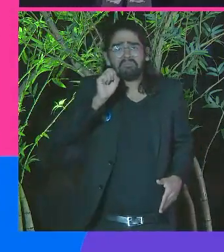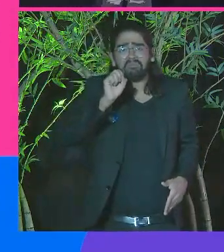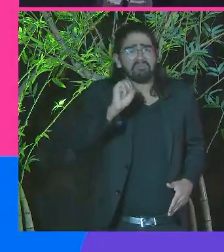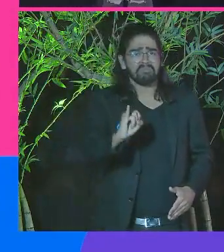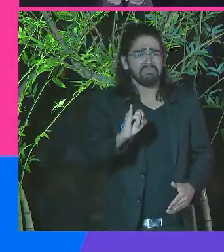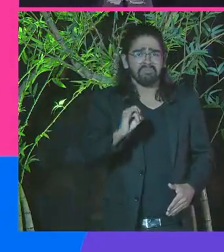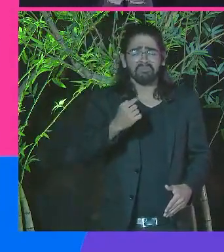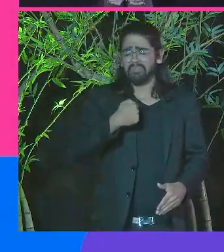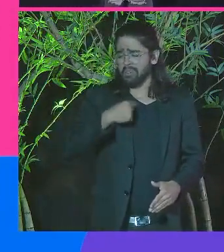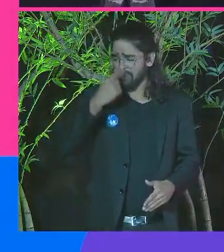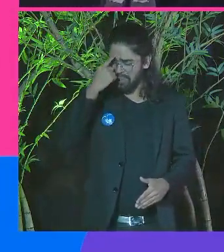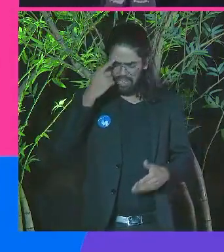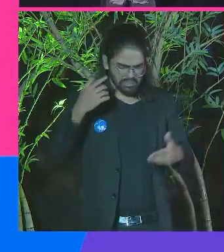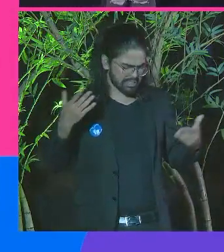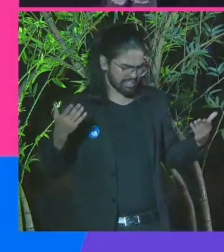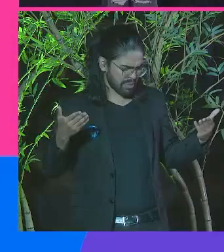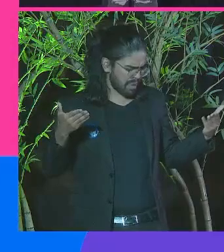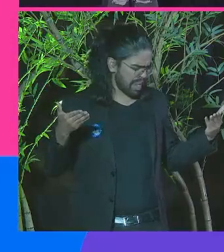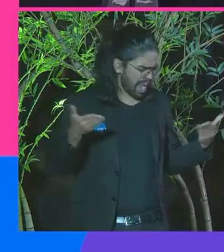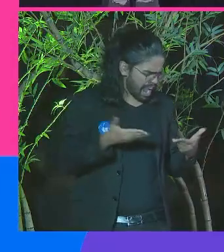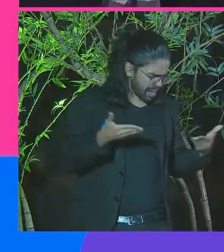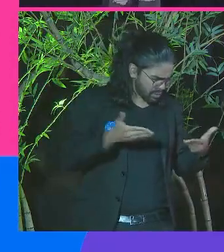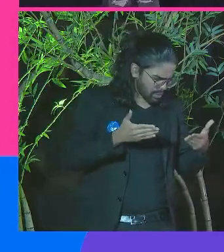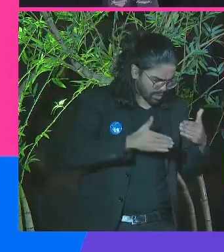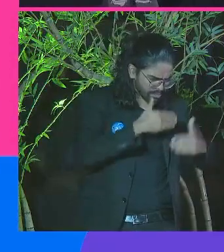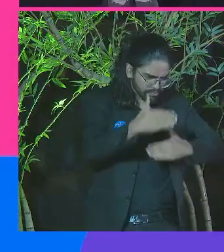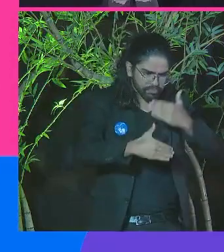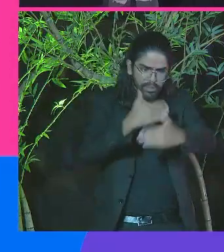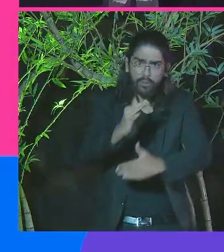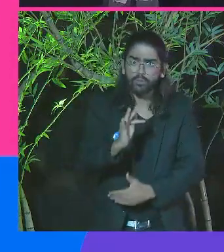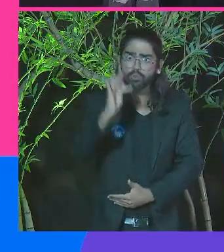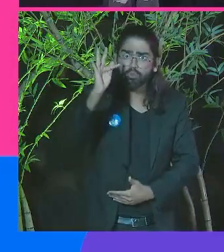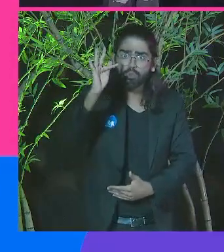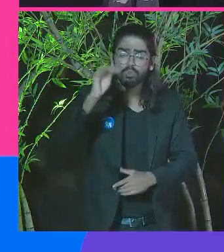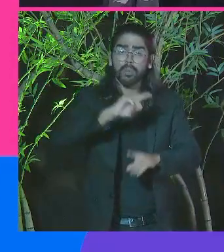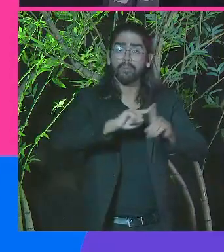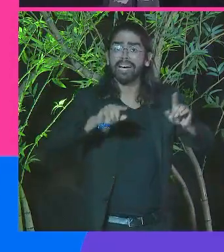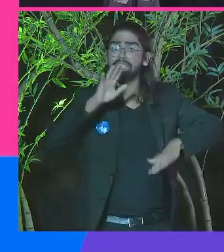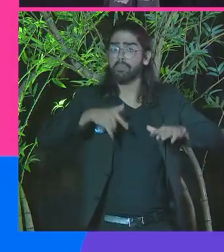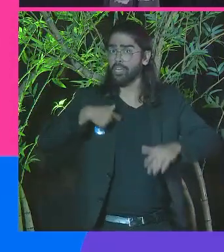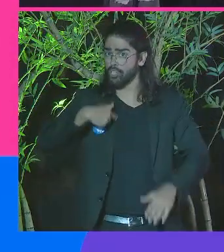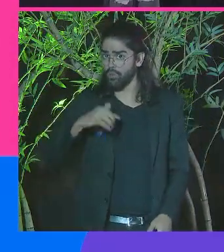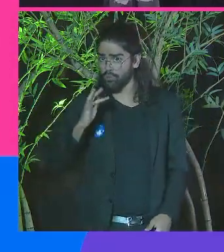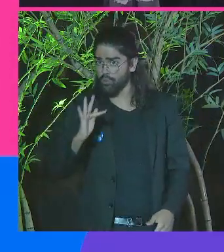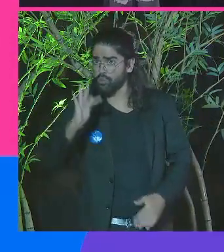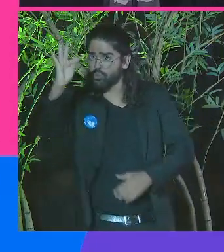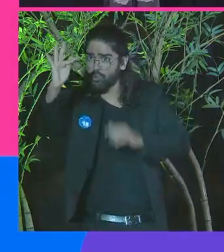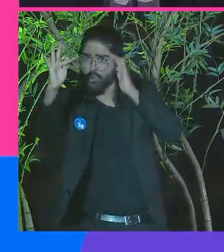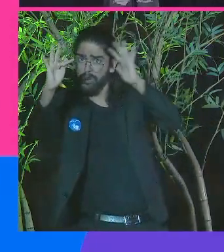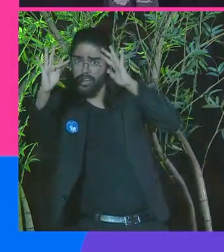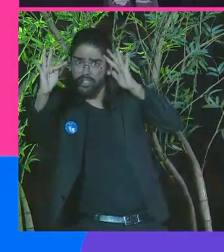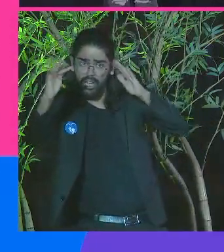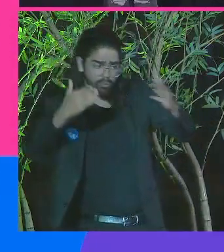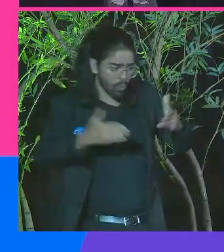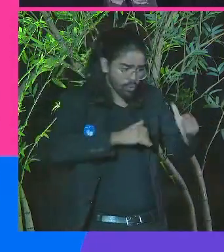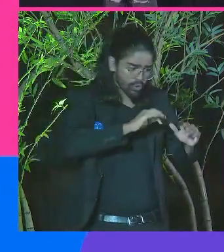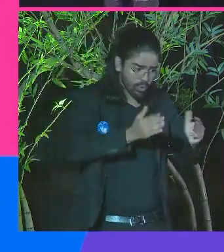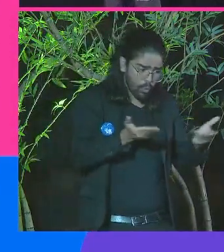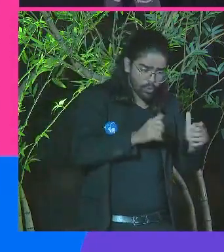de que não é só o presente que cria futuro, mas o futuro cria presente, eu não faço esse exercício